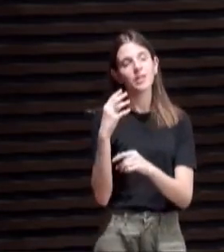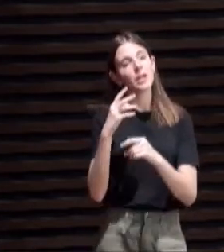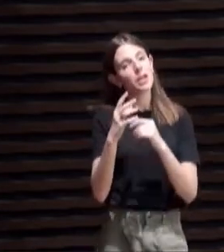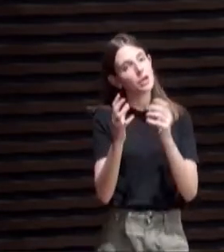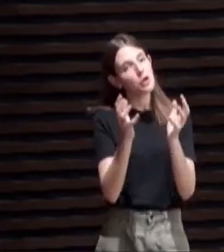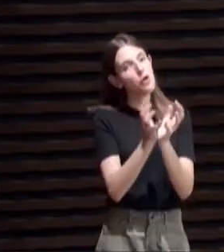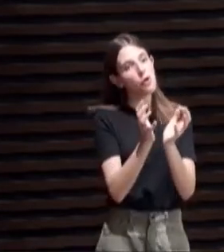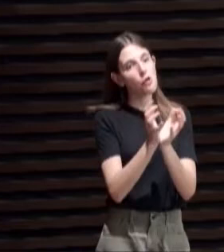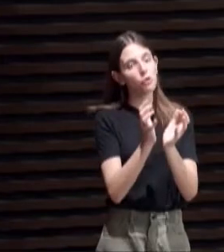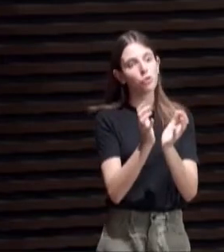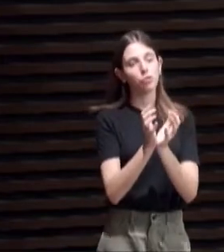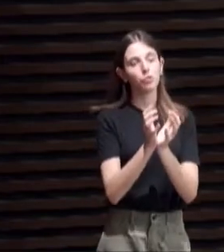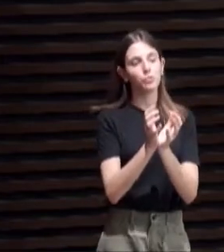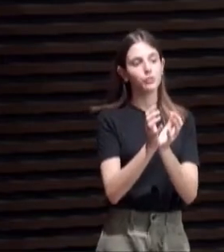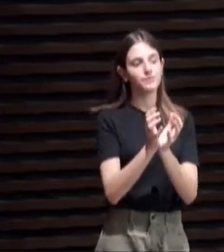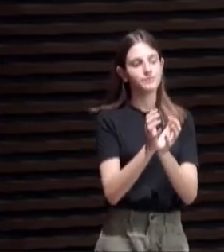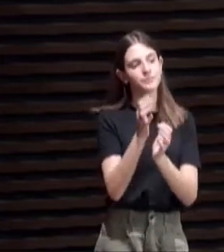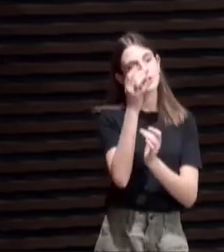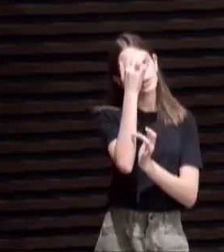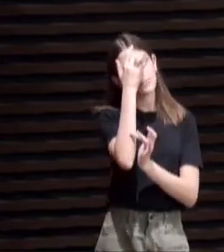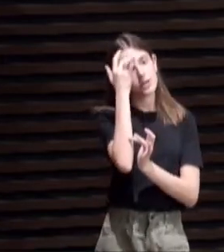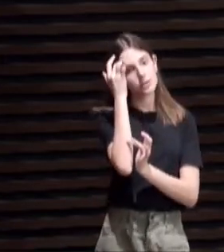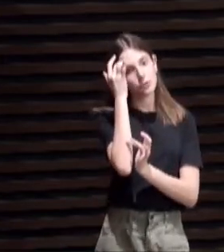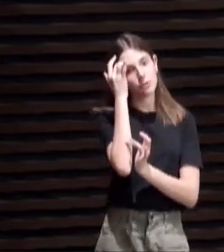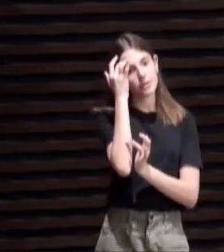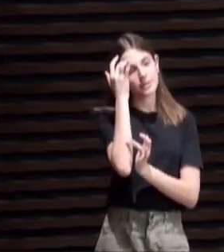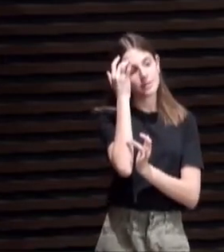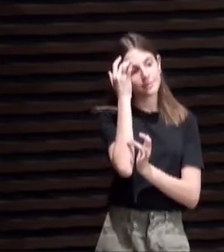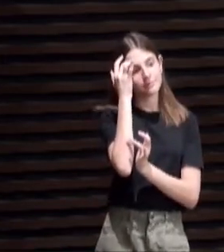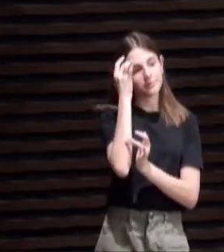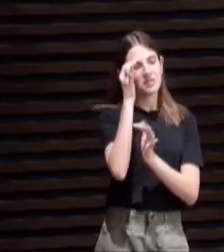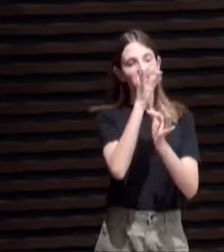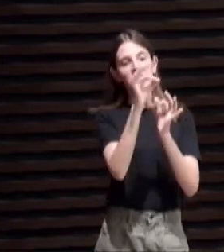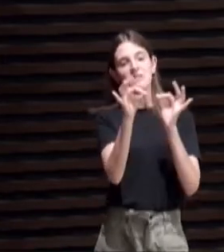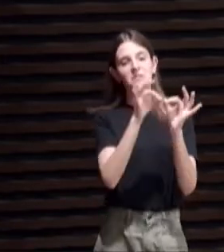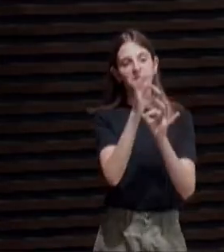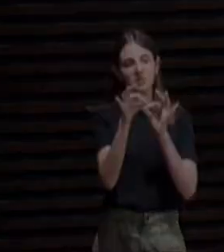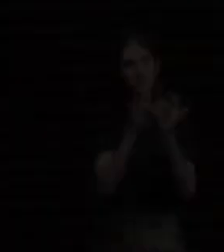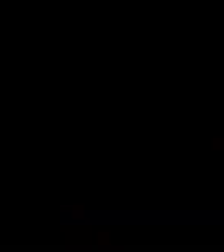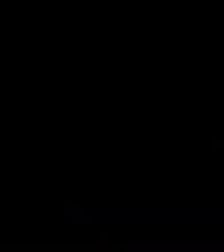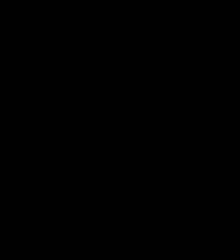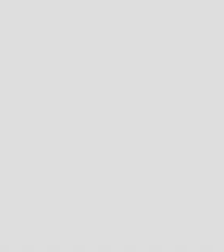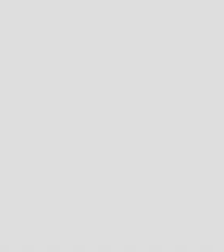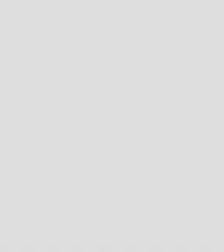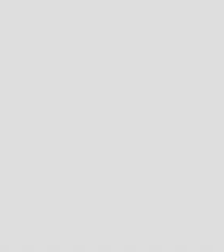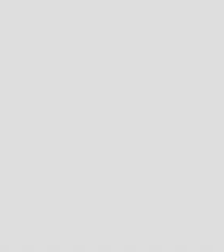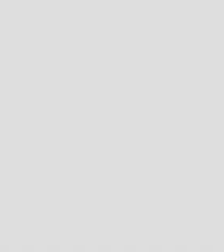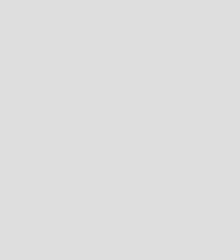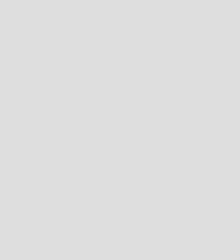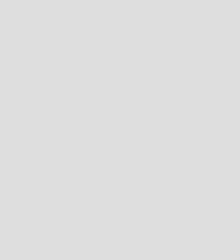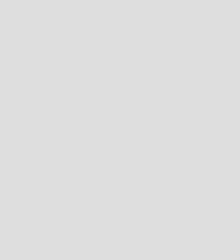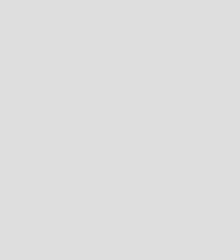perfumadinho, né? Eles todos tão bonitinhos. Não é que são bonitinhos, é que ninguém descobriu ainda.